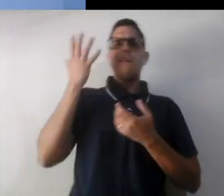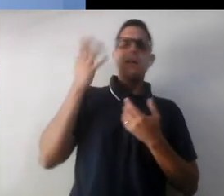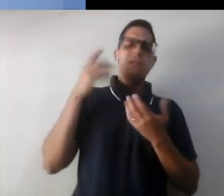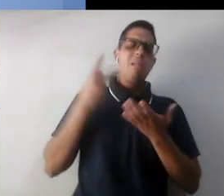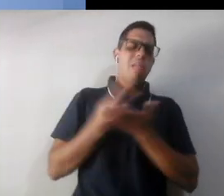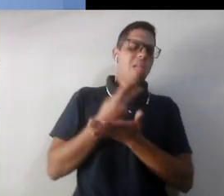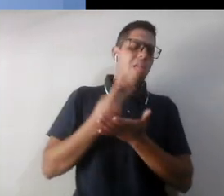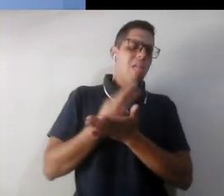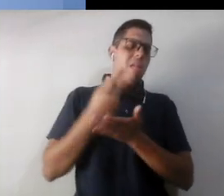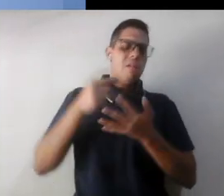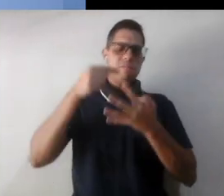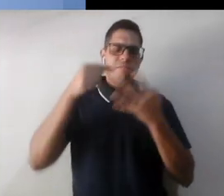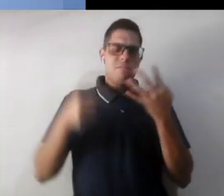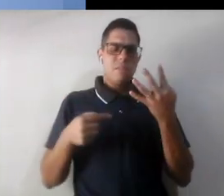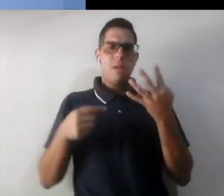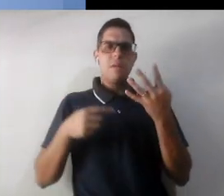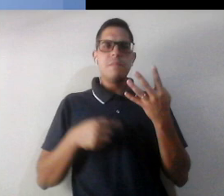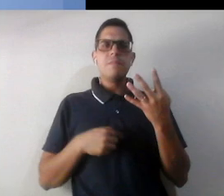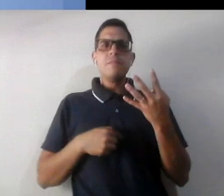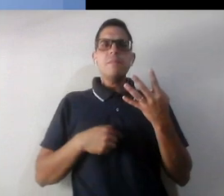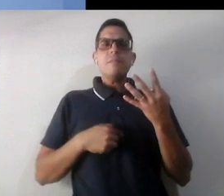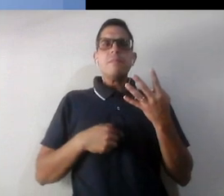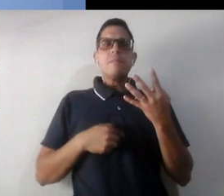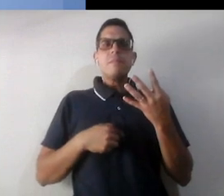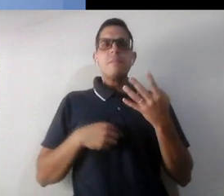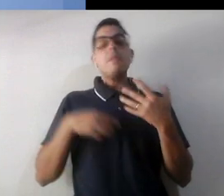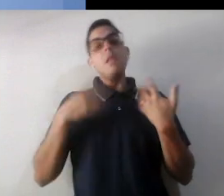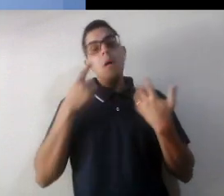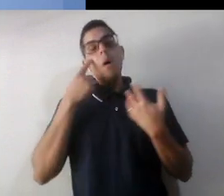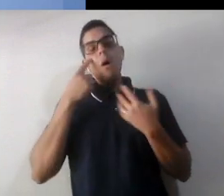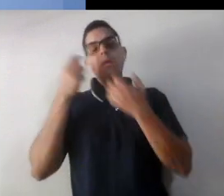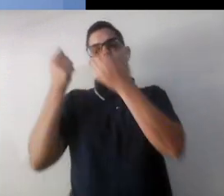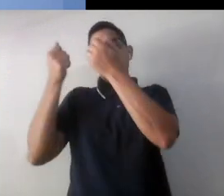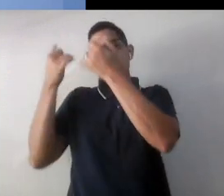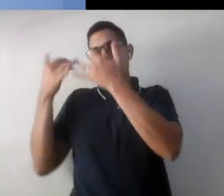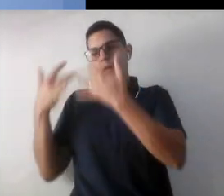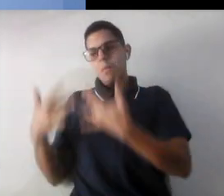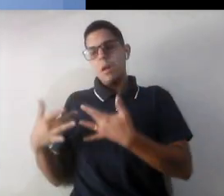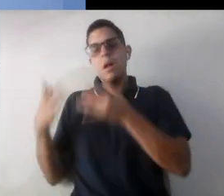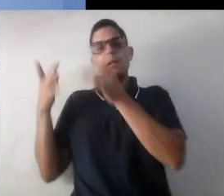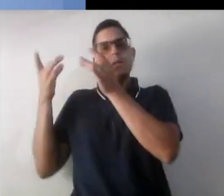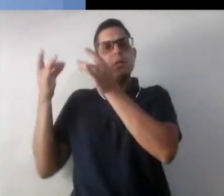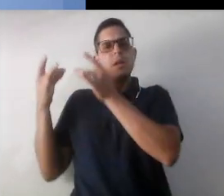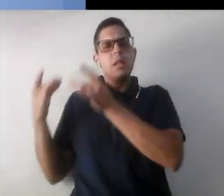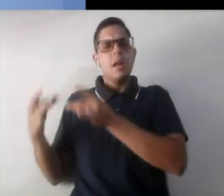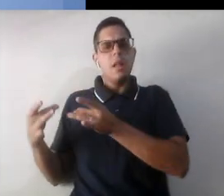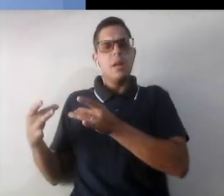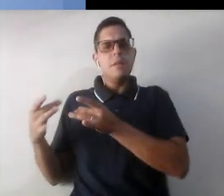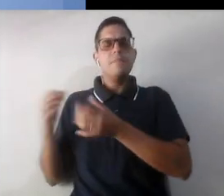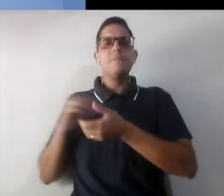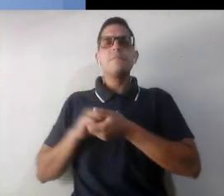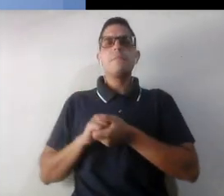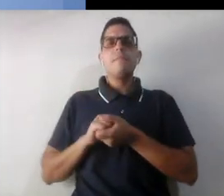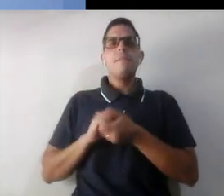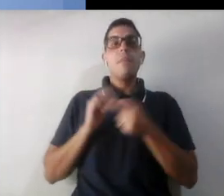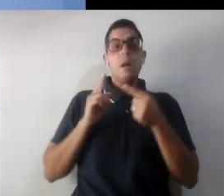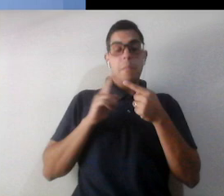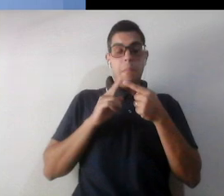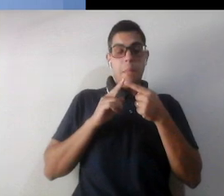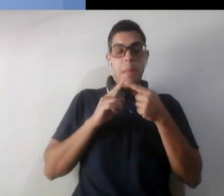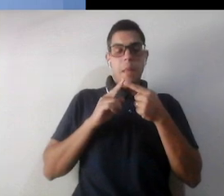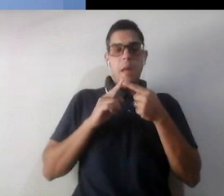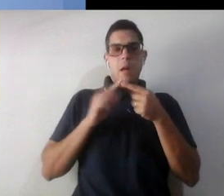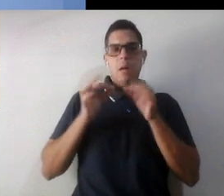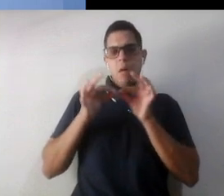Então, vamos em detalhes cada situação dessa descrita anteriormente. Então, na primeira, apoiar a fita diretamente